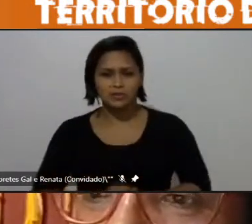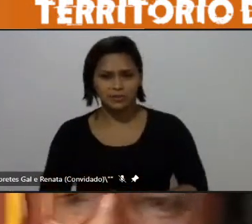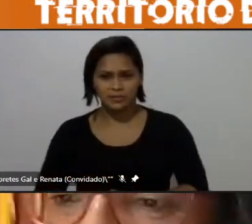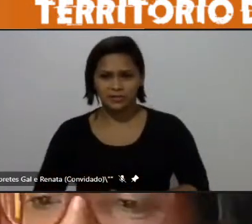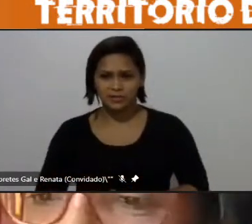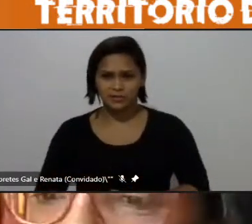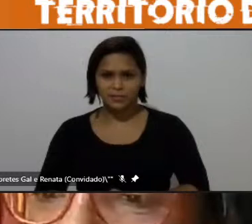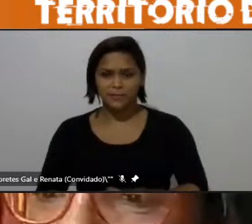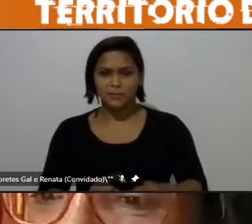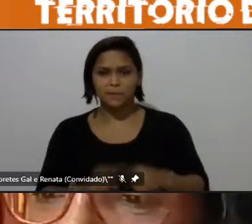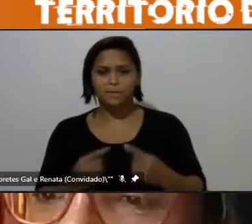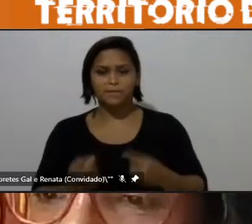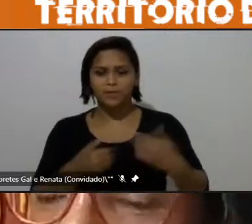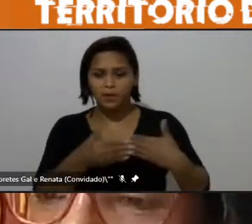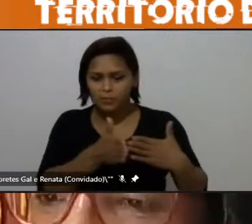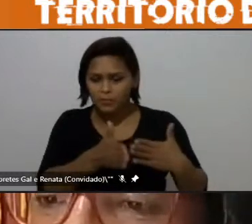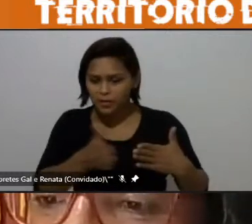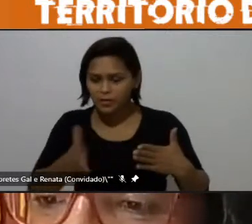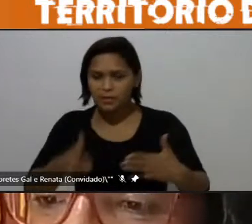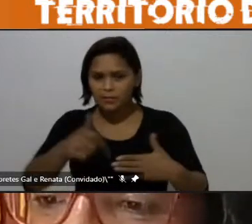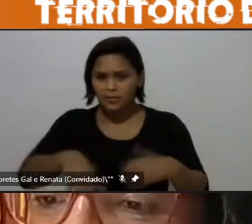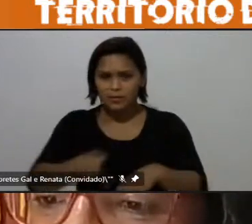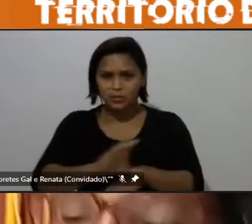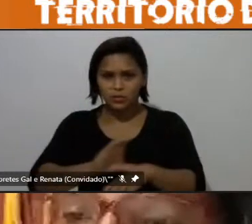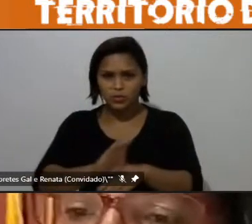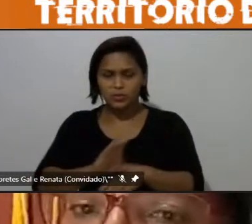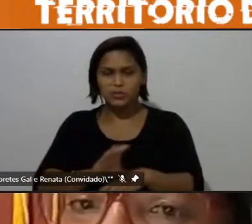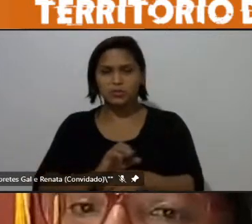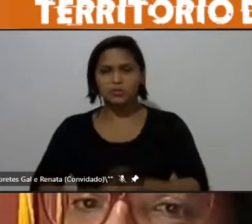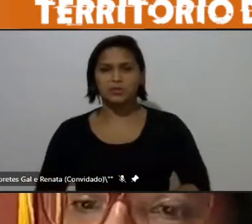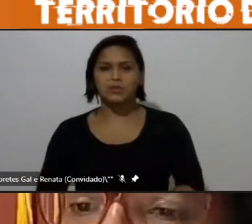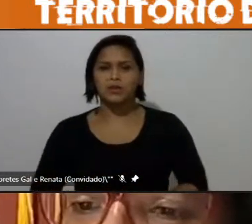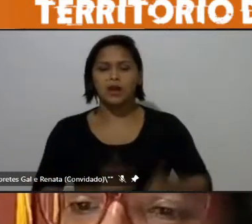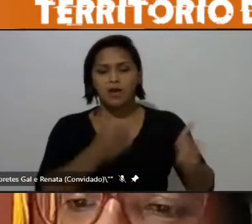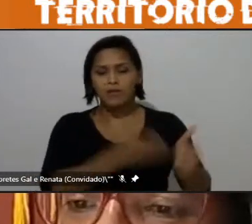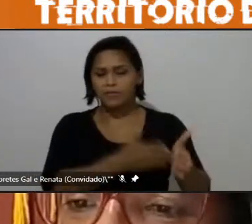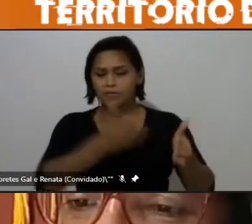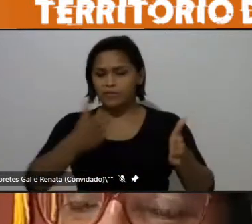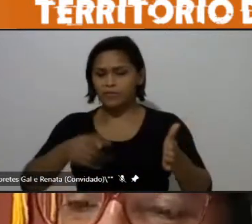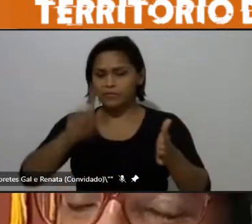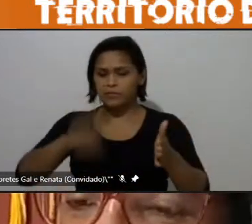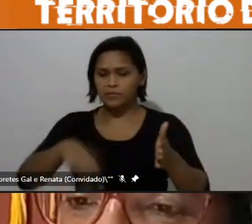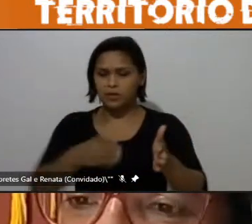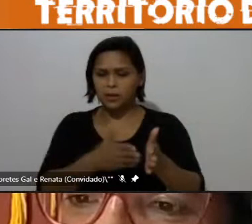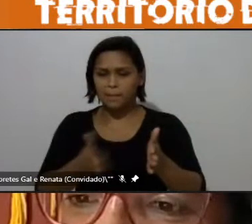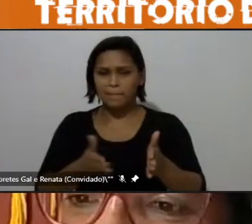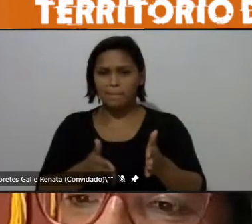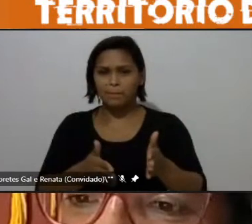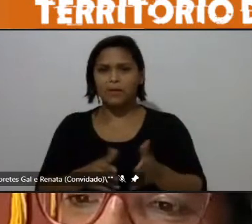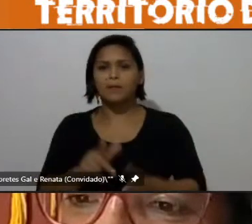próximas etapas aqui do nosso curso. Bom, eu vou passar, então, para a